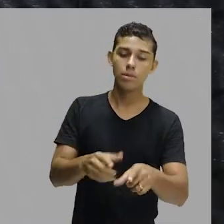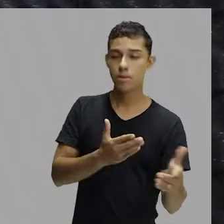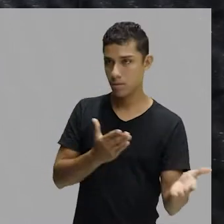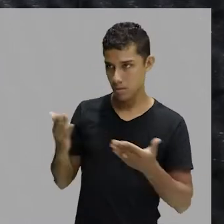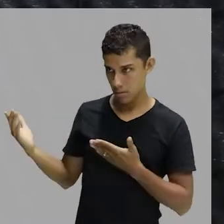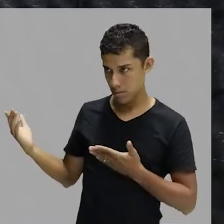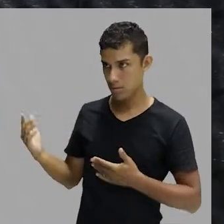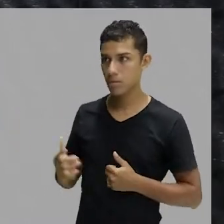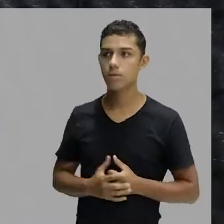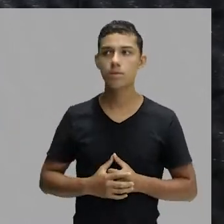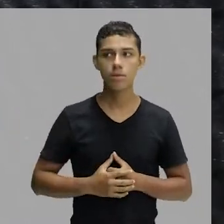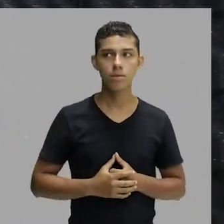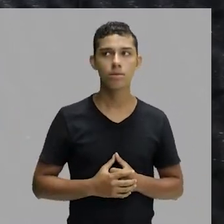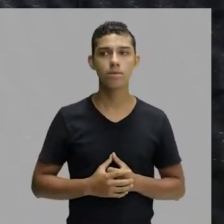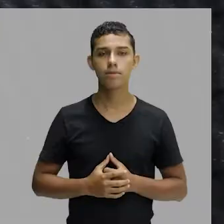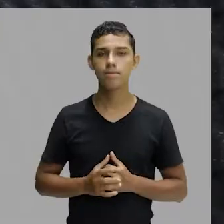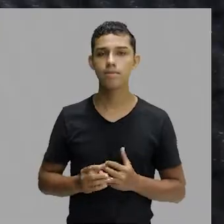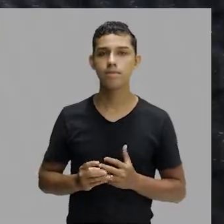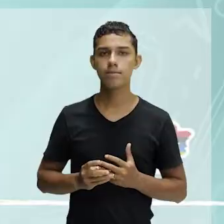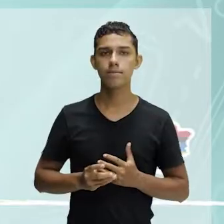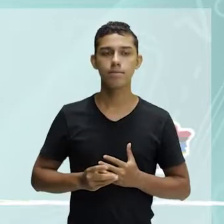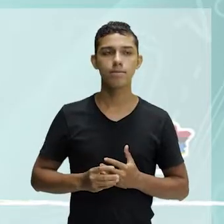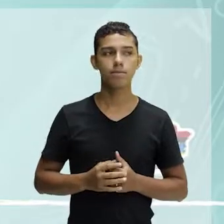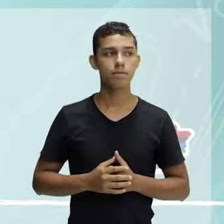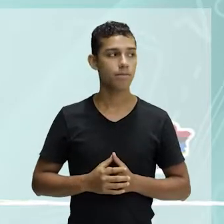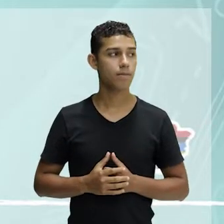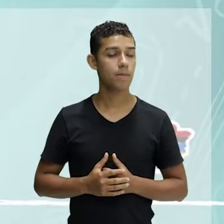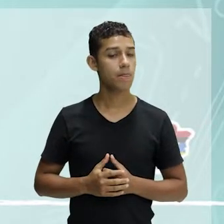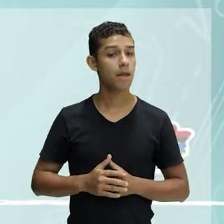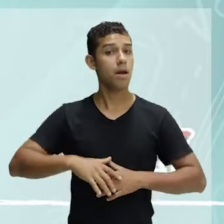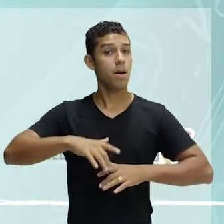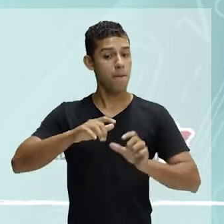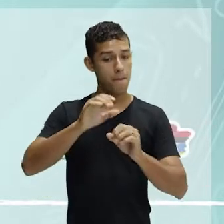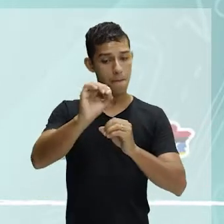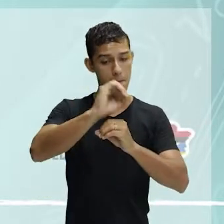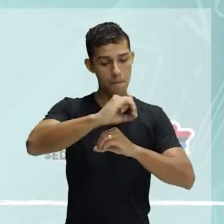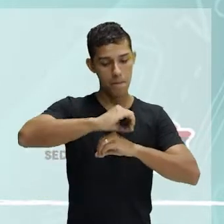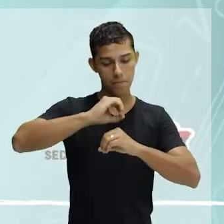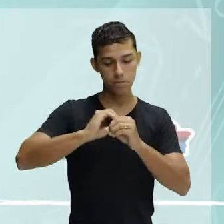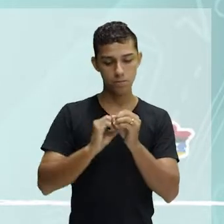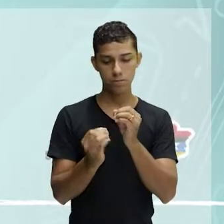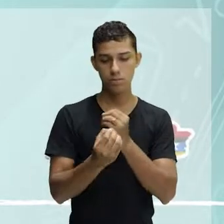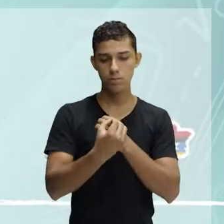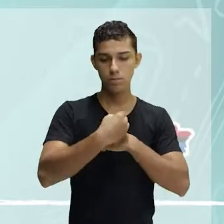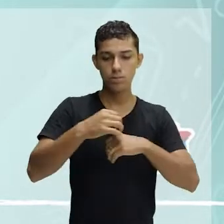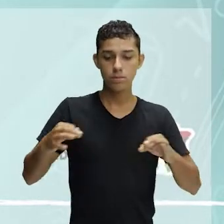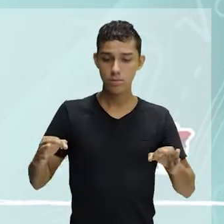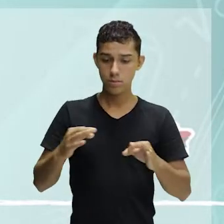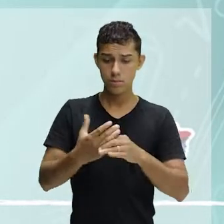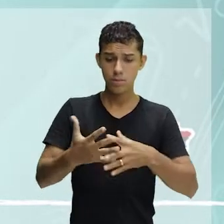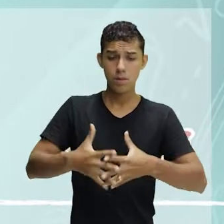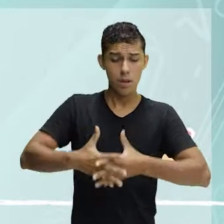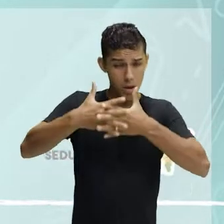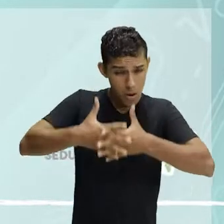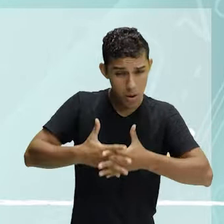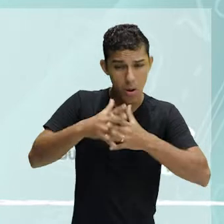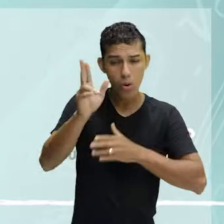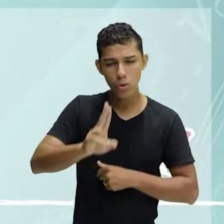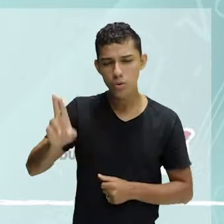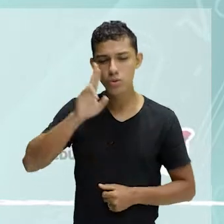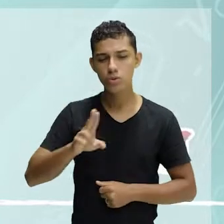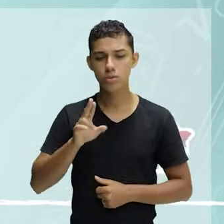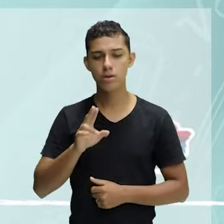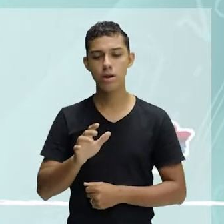hidroxibenzeno. Bom, em moléculas mais complexas, usa-se o